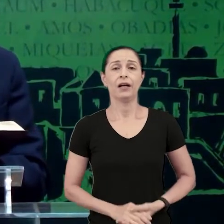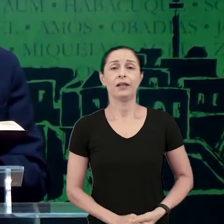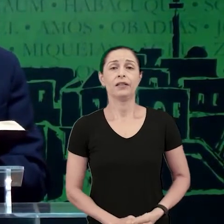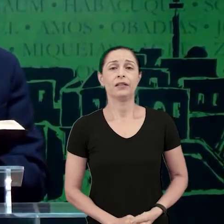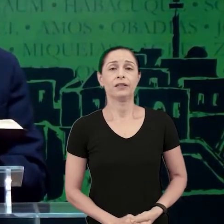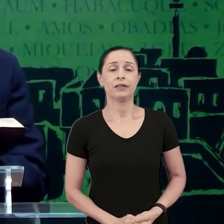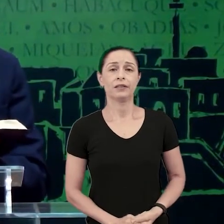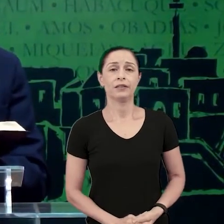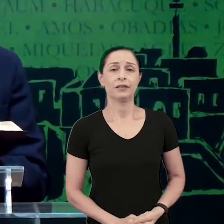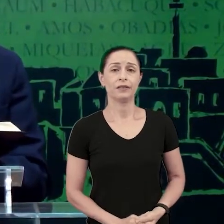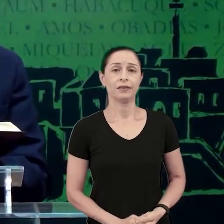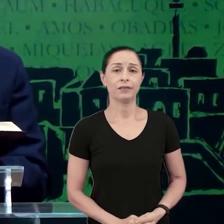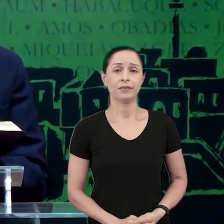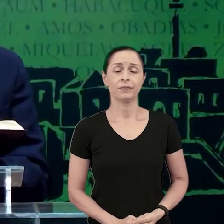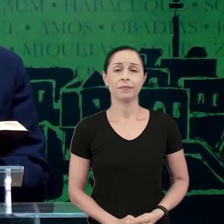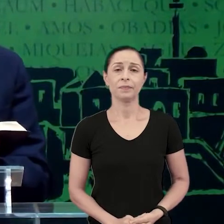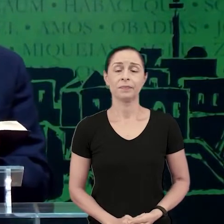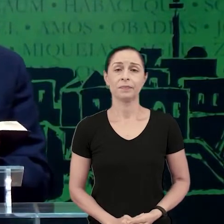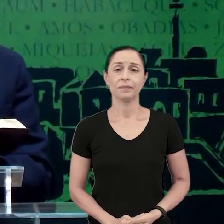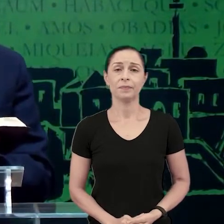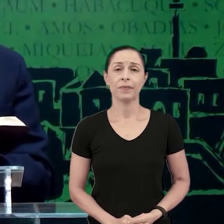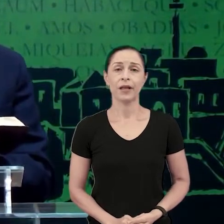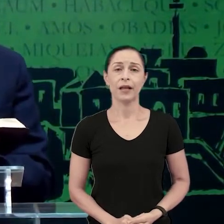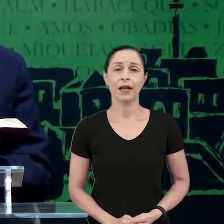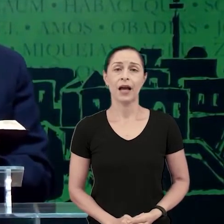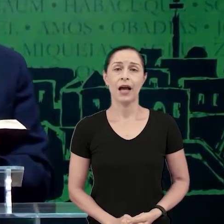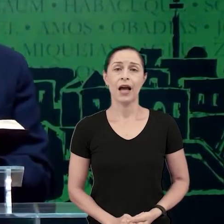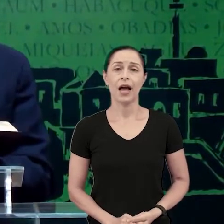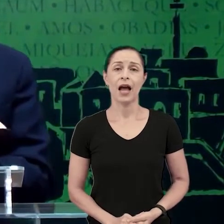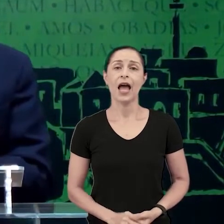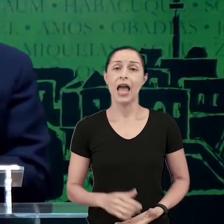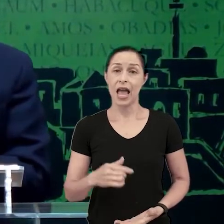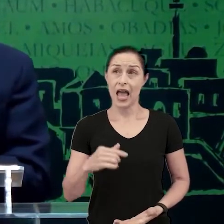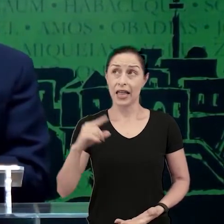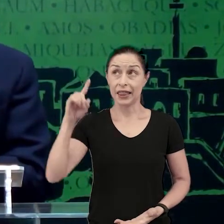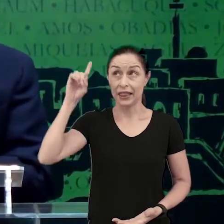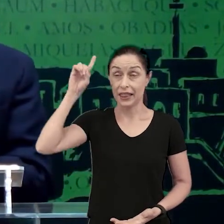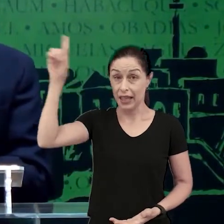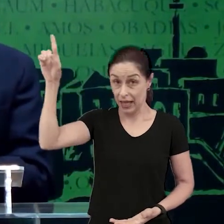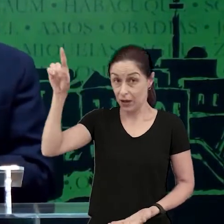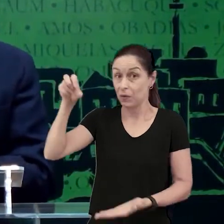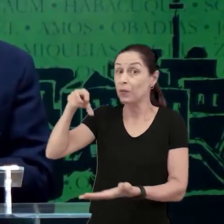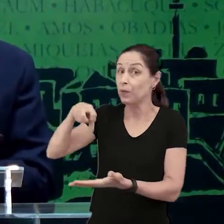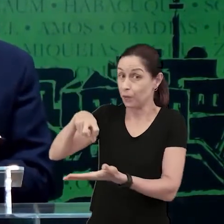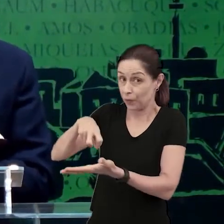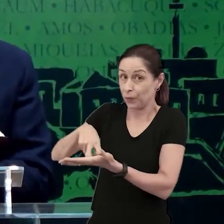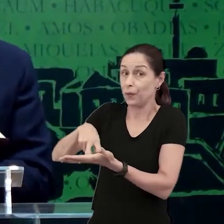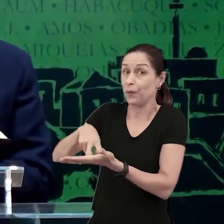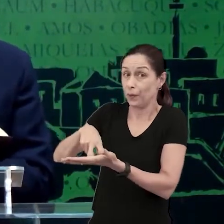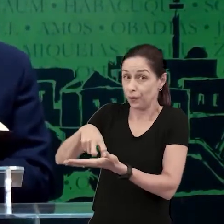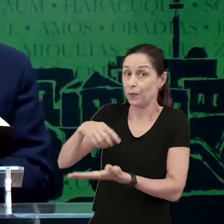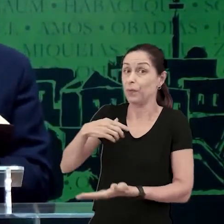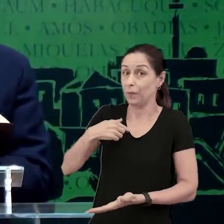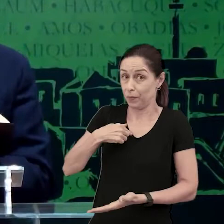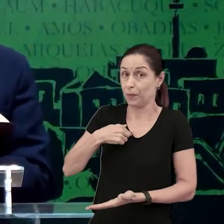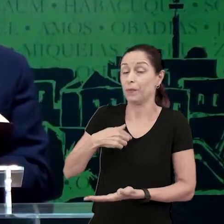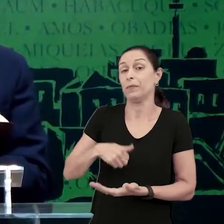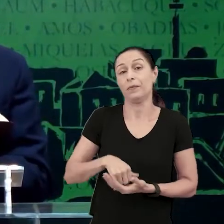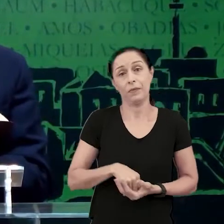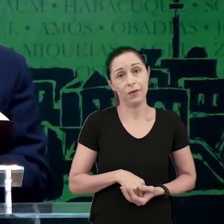que eu não pequei, eu não estou dizendo que o meu pecado foi simples, eu sofrerei a ira do Senhor, porque eu pequei contra